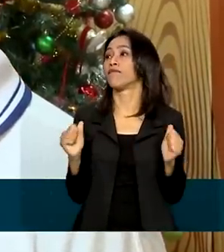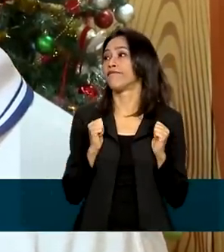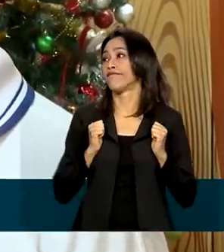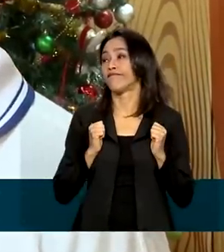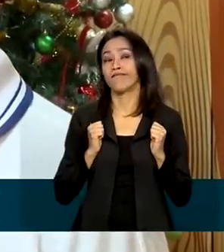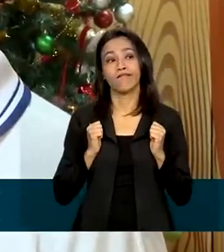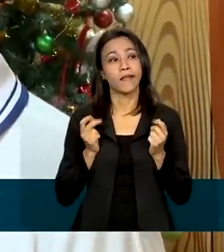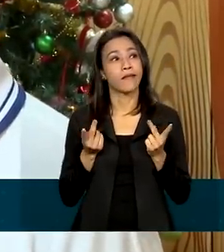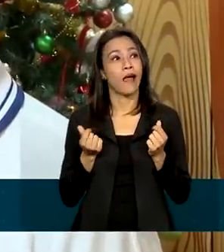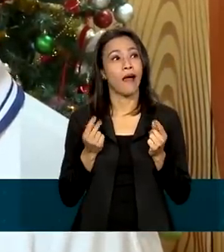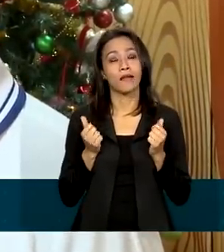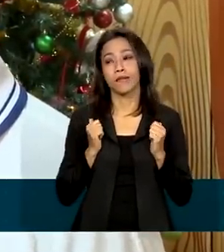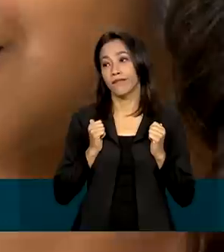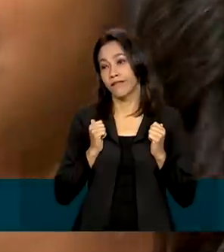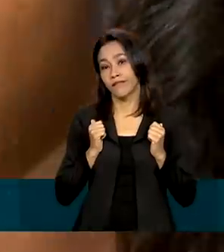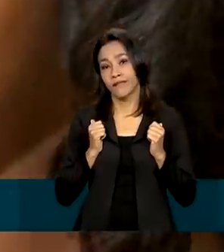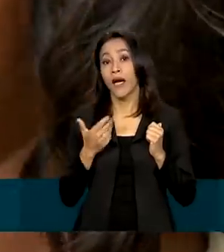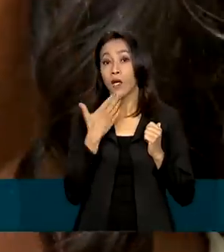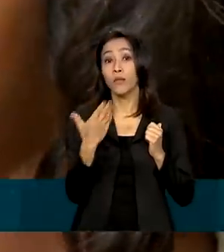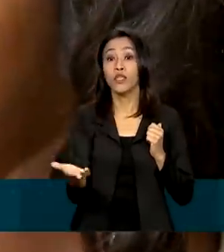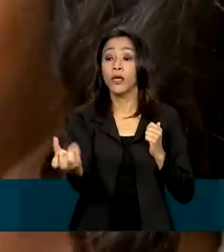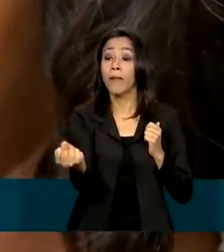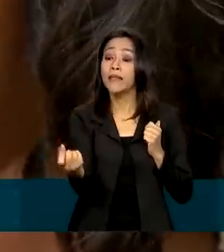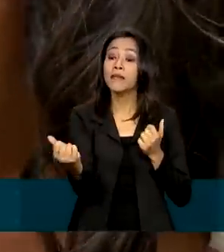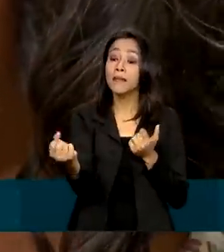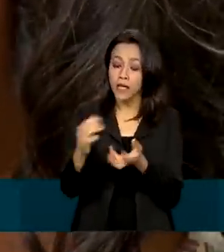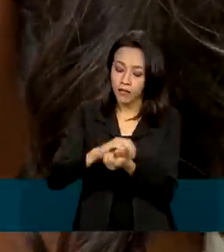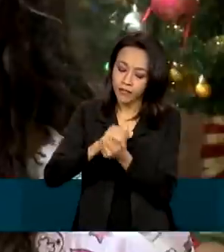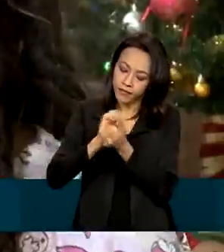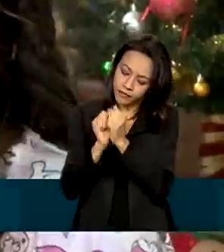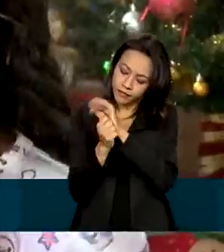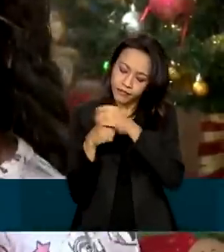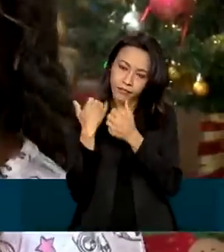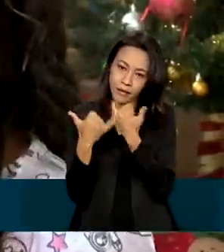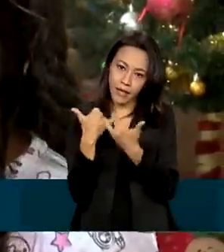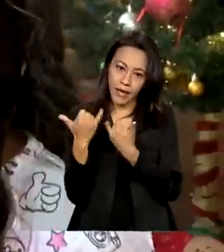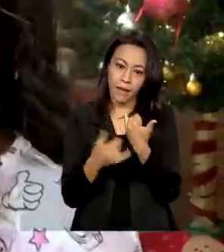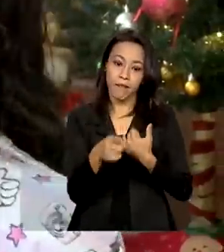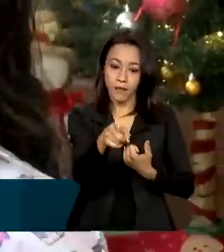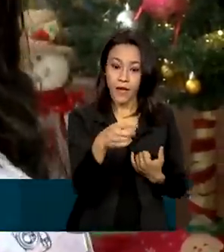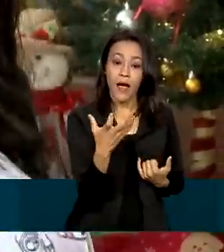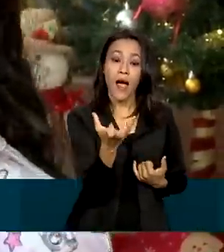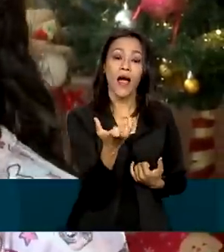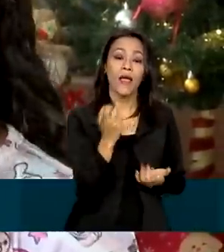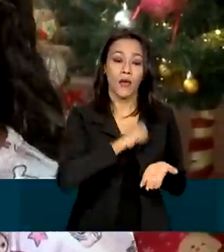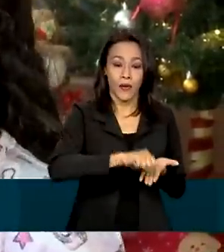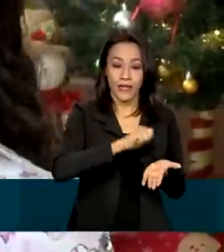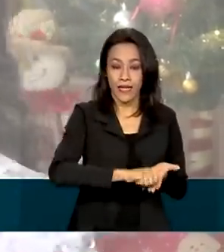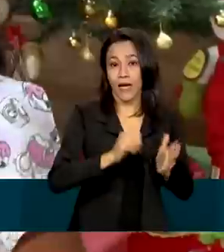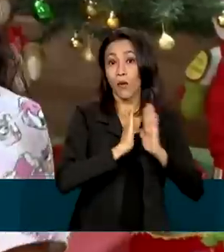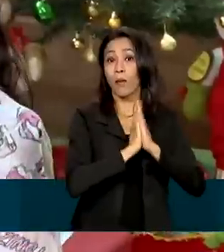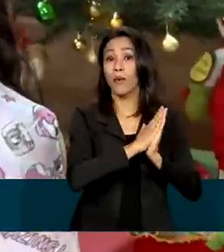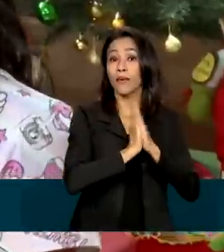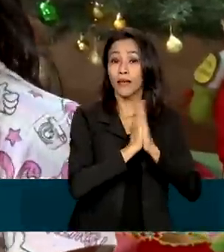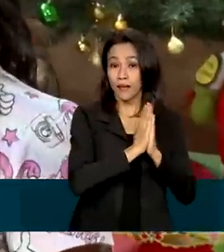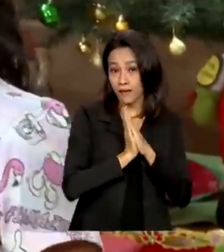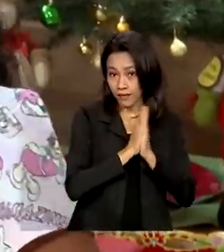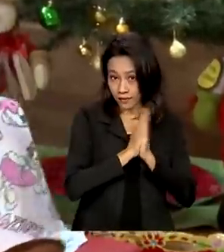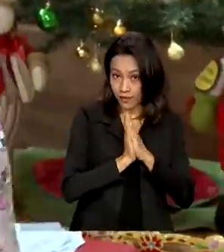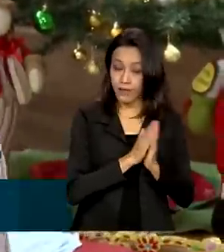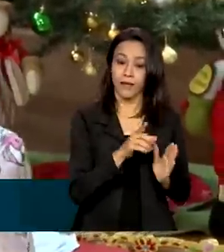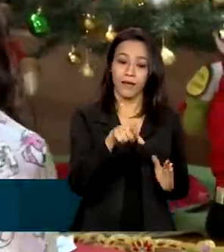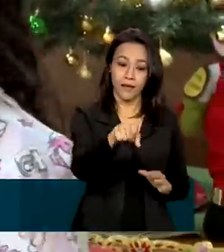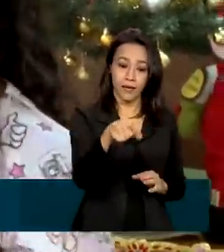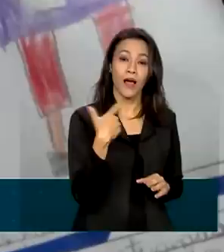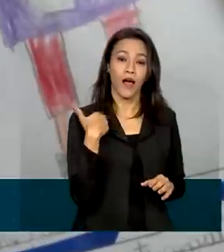pedi a massinha para eu ficar brincando. Emanuele quer uma boneca. Eu escrevi, eu quero um kit da Barbie. Aí eu falei